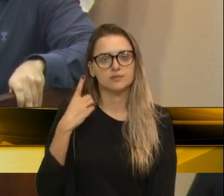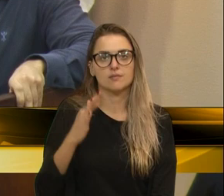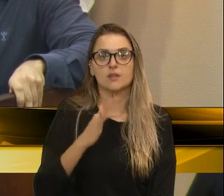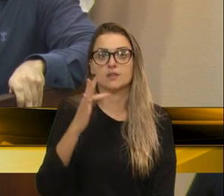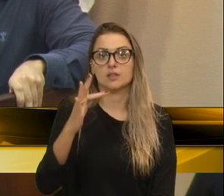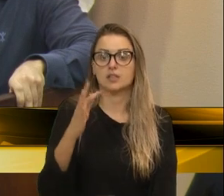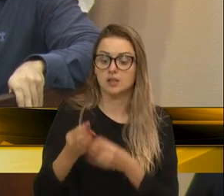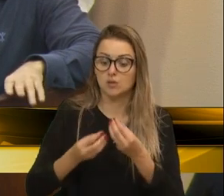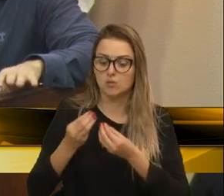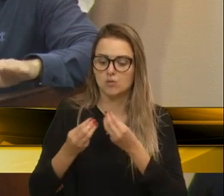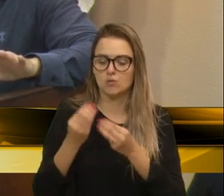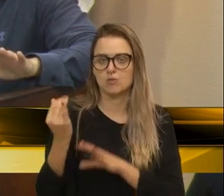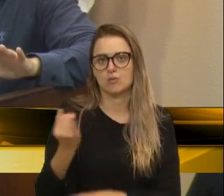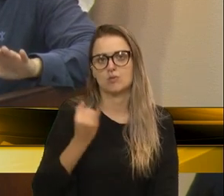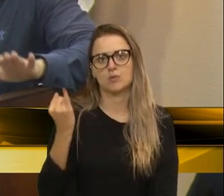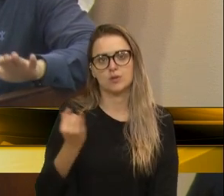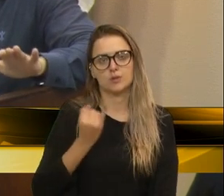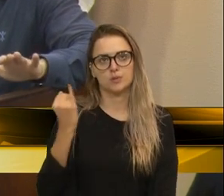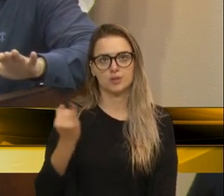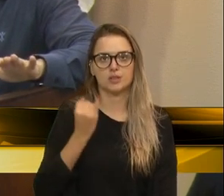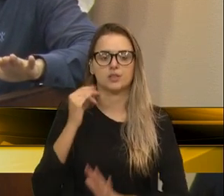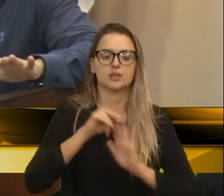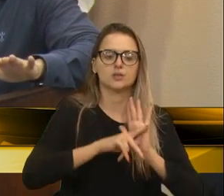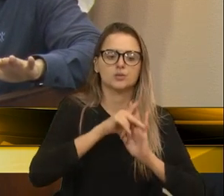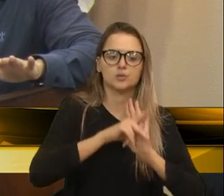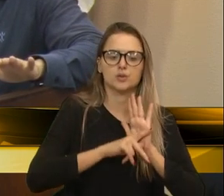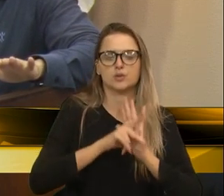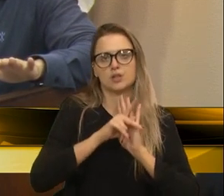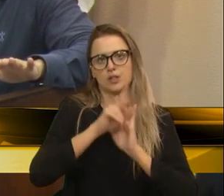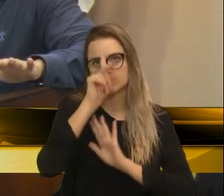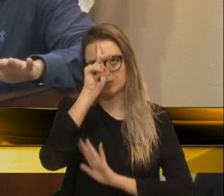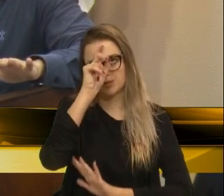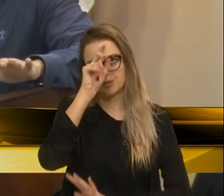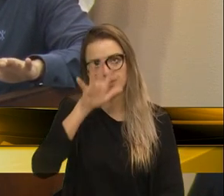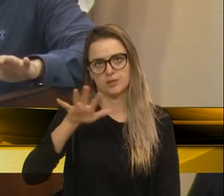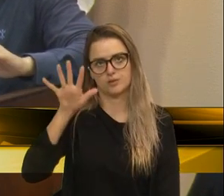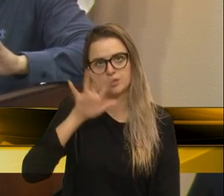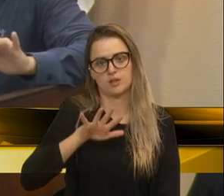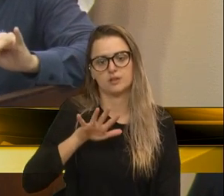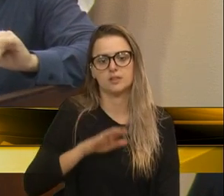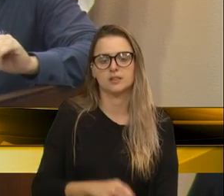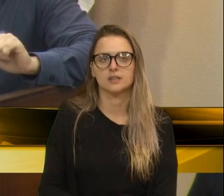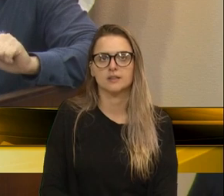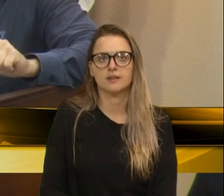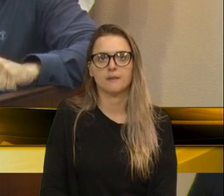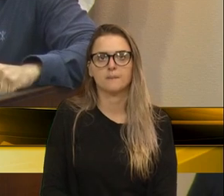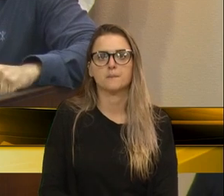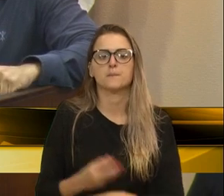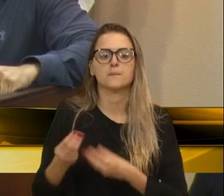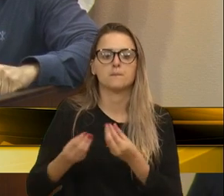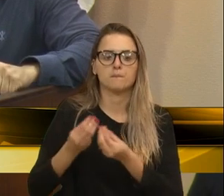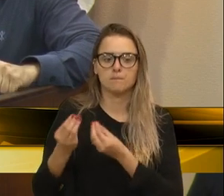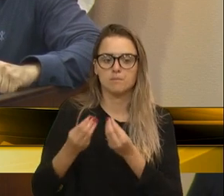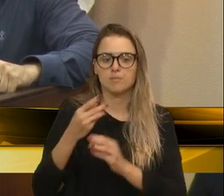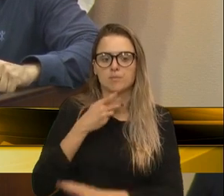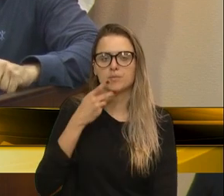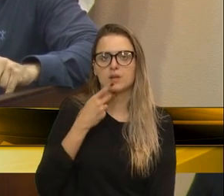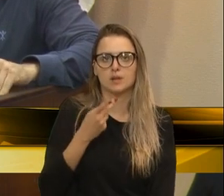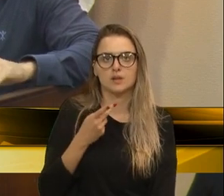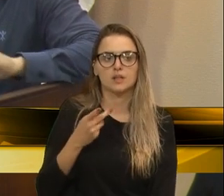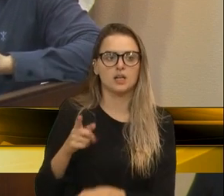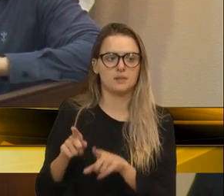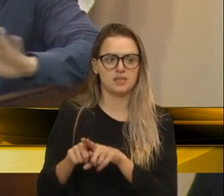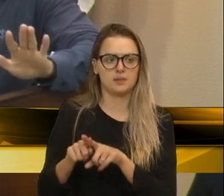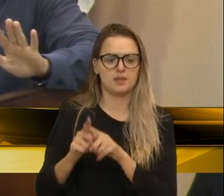federais a importância do projeto do Hospital Geral. Como eu falei, vereador Kiko,